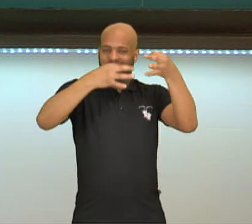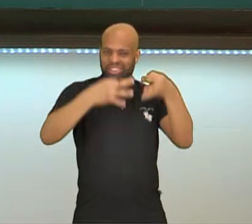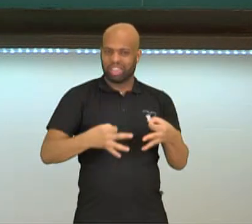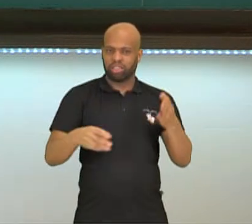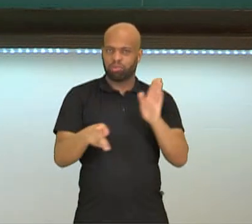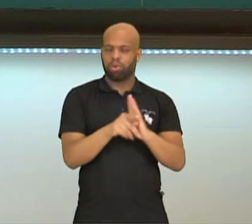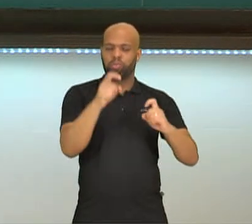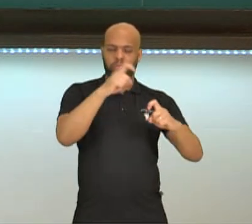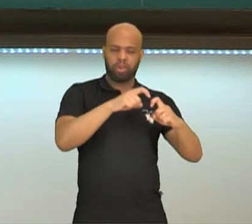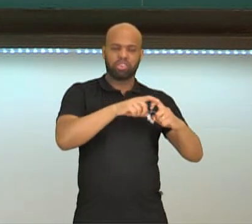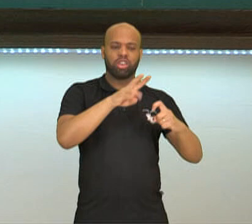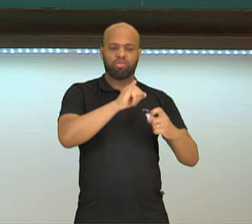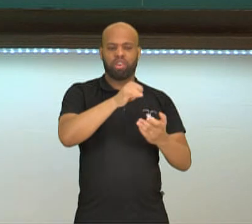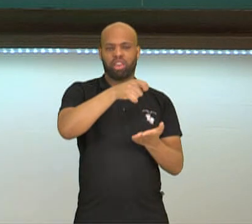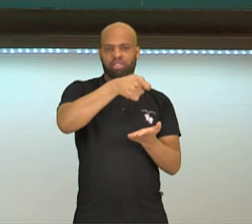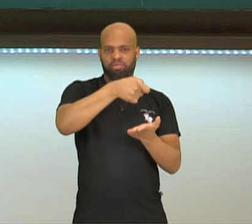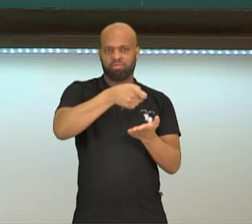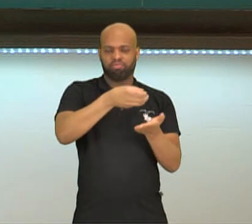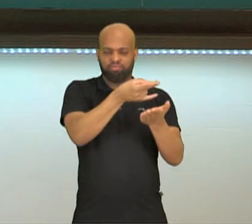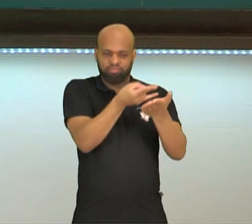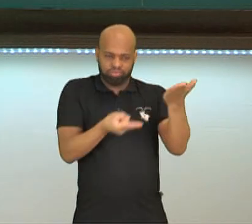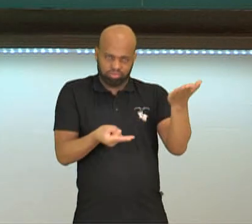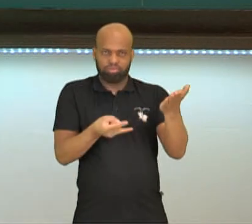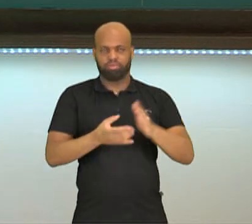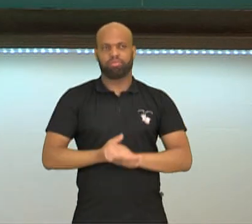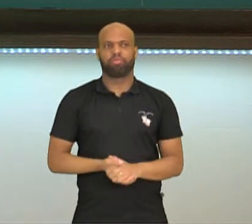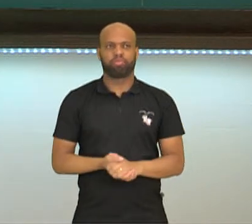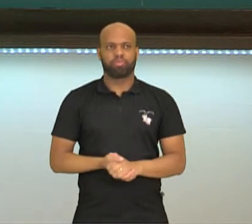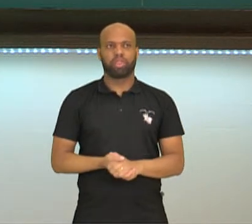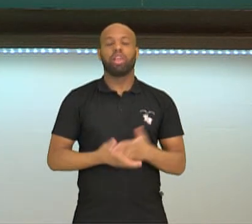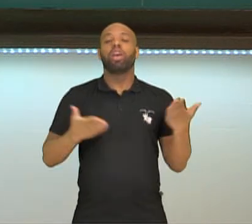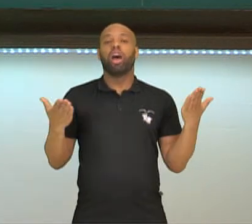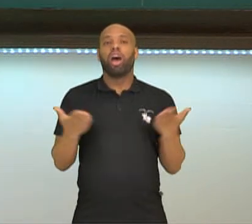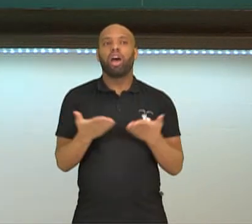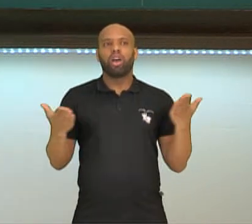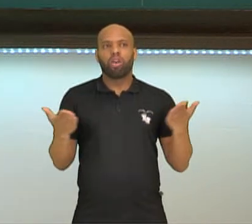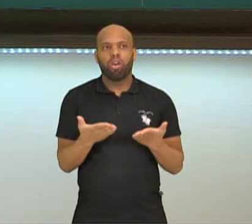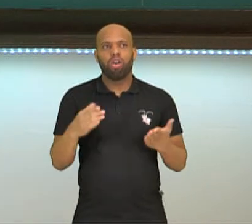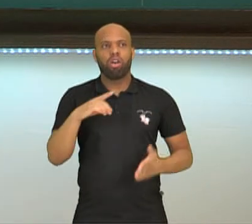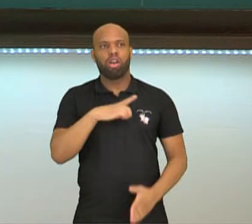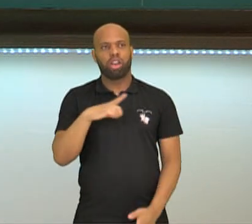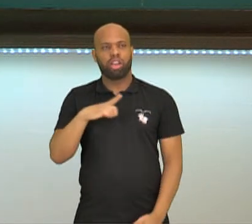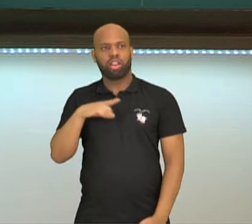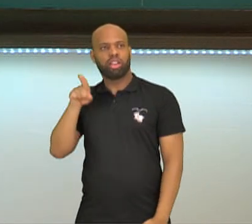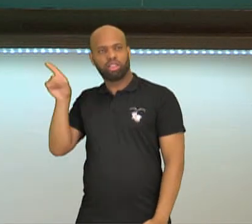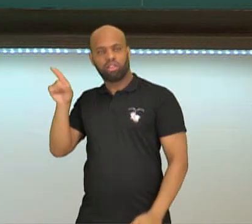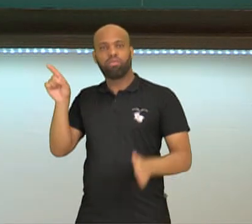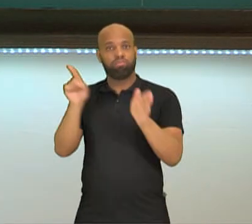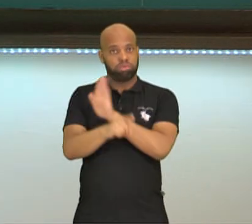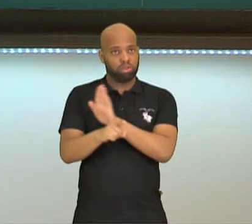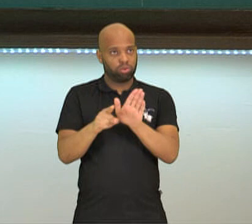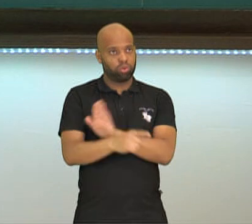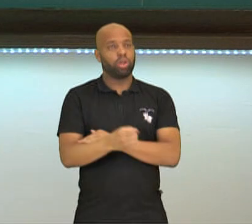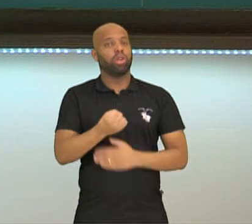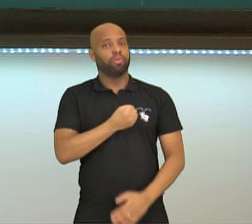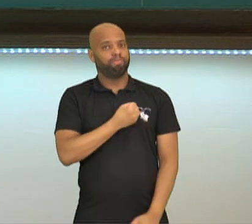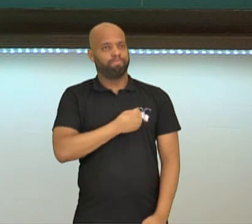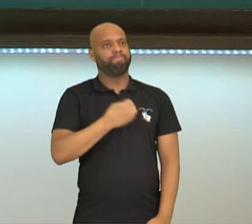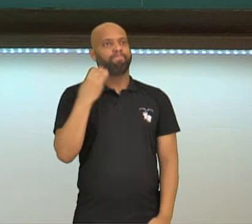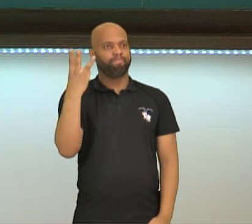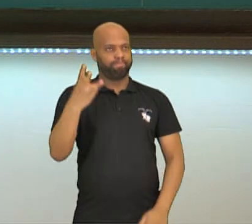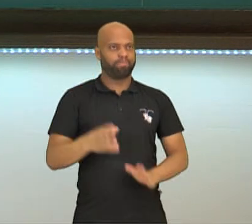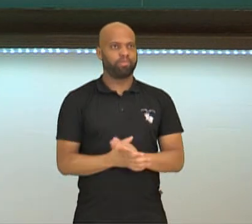médica, tá? Então, não se automedicar. E por falar em medicação, temos mais uma questão aqui para